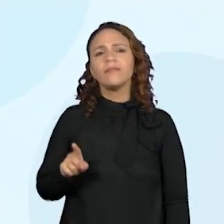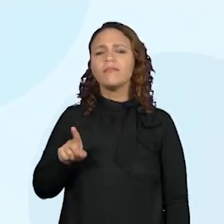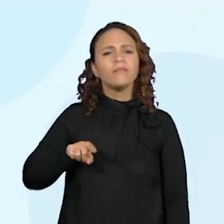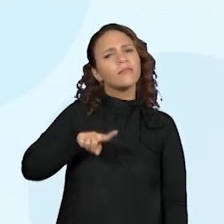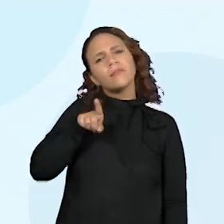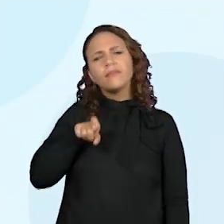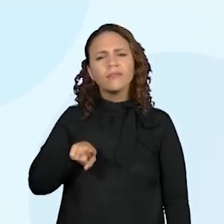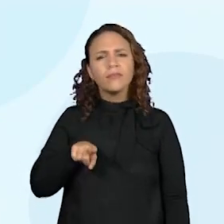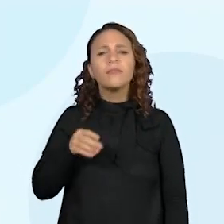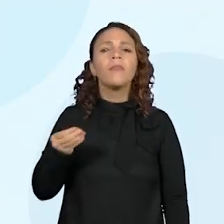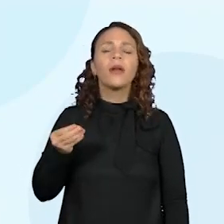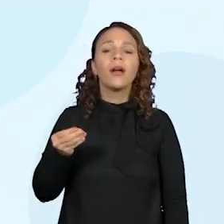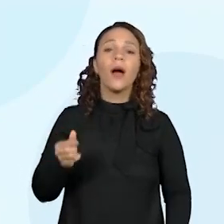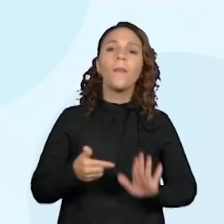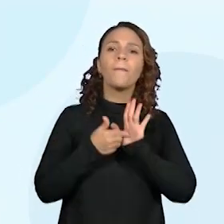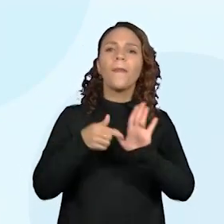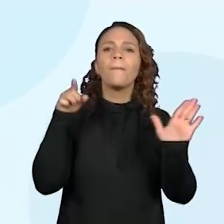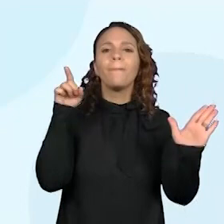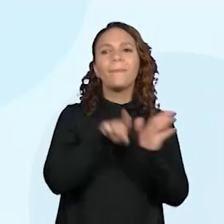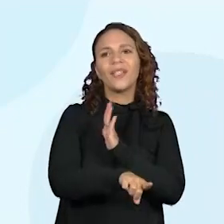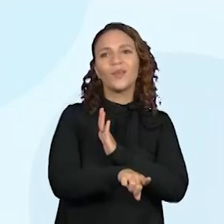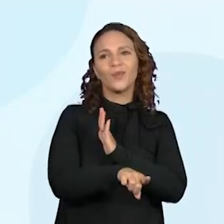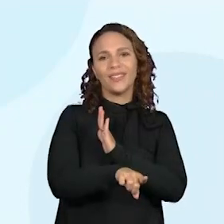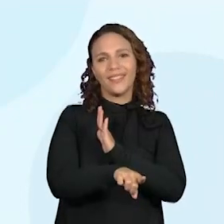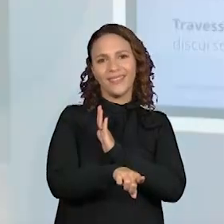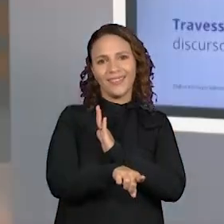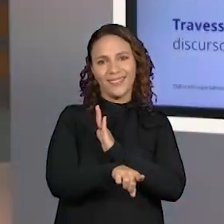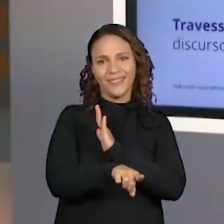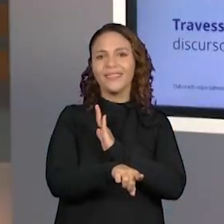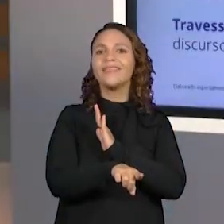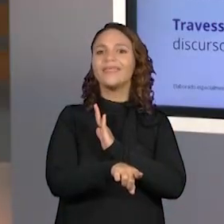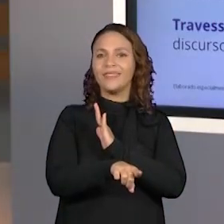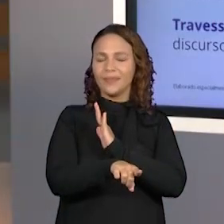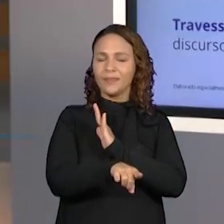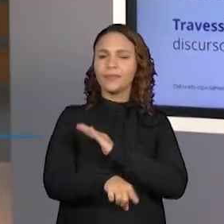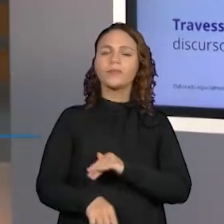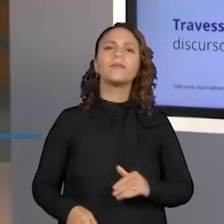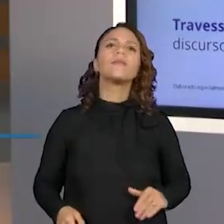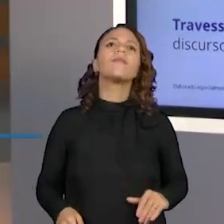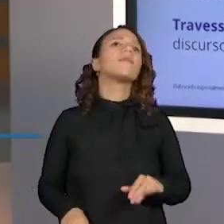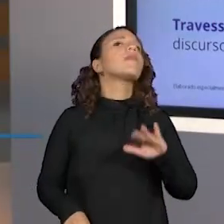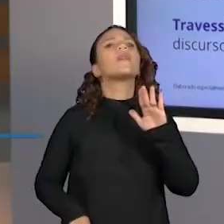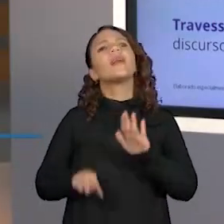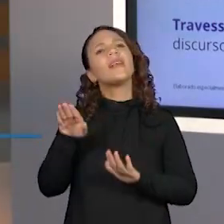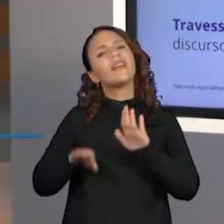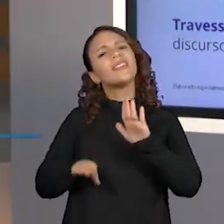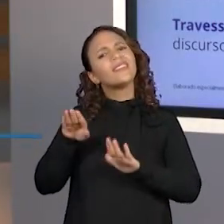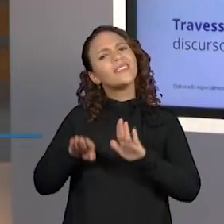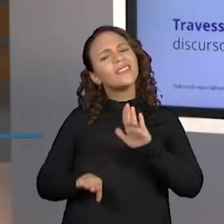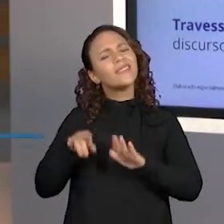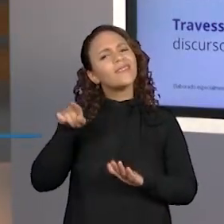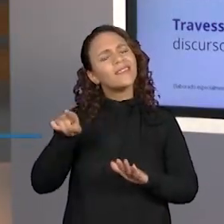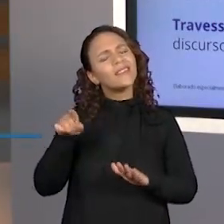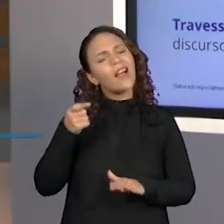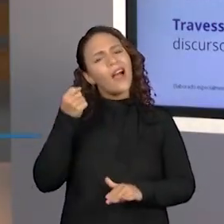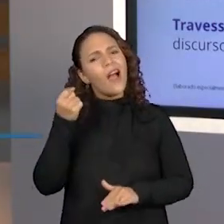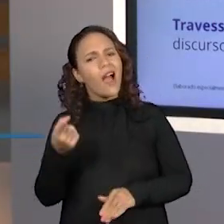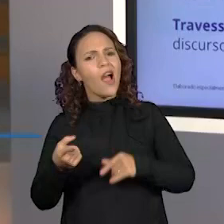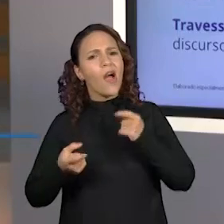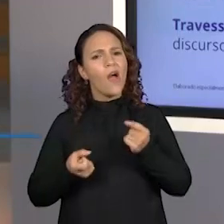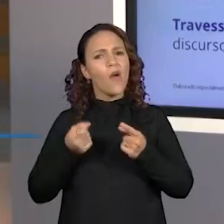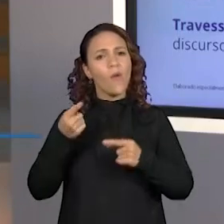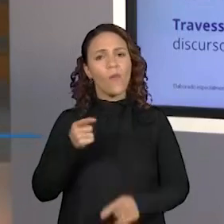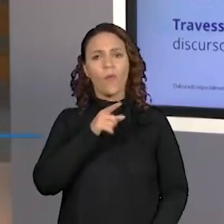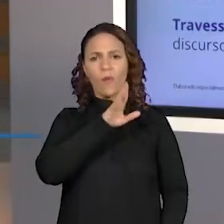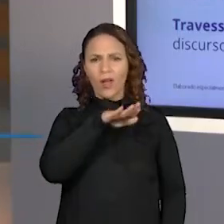Em perguntas diretas. Então, muitas vezes alguns alunos aí confundem o ponto de exclamação com o ponto